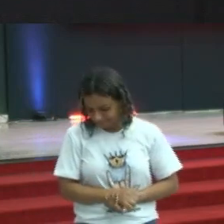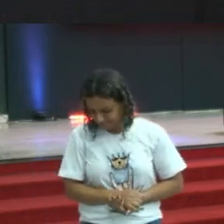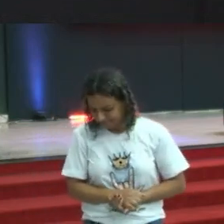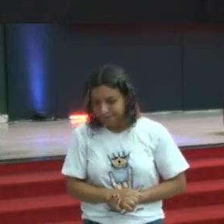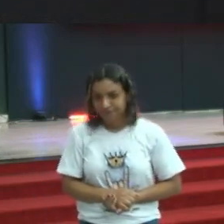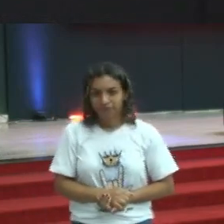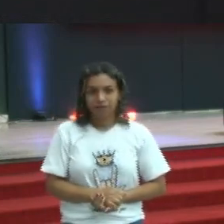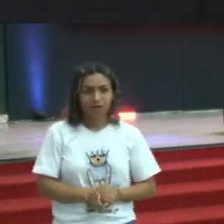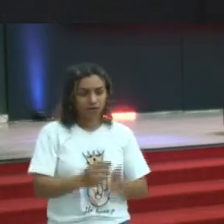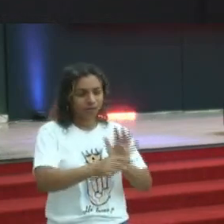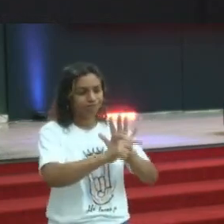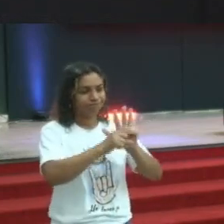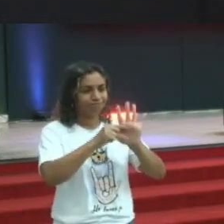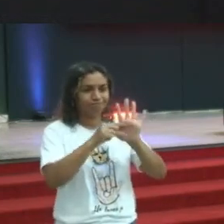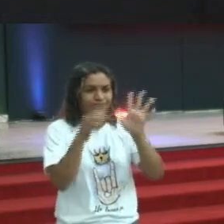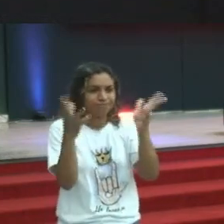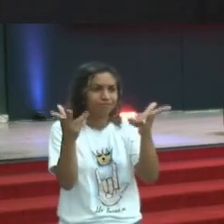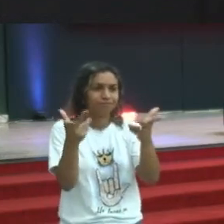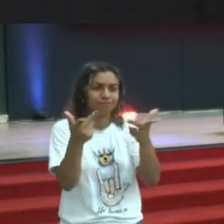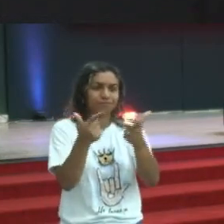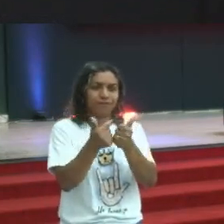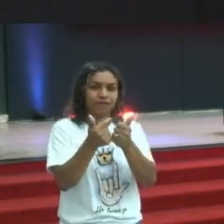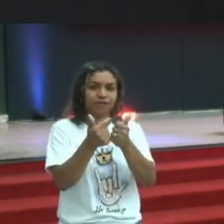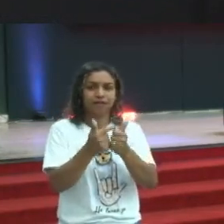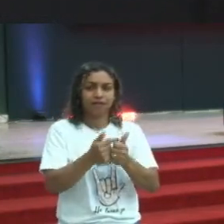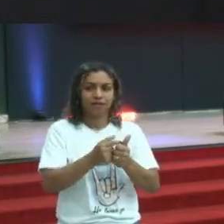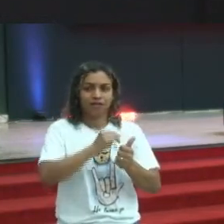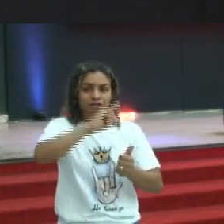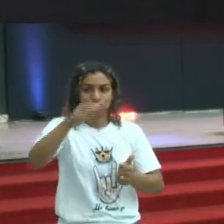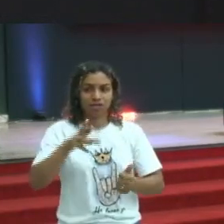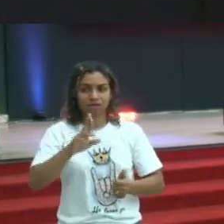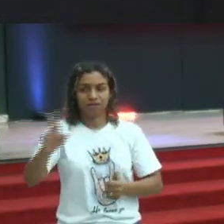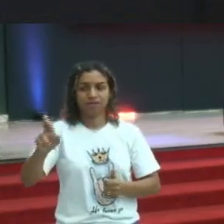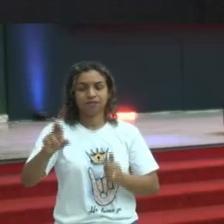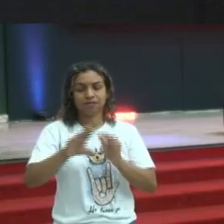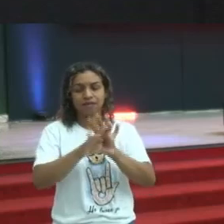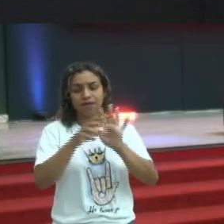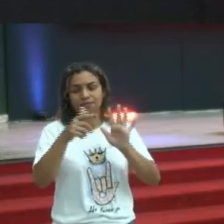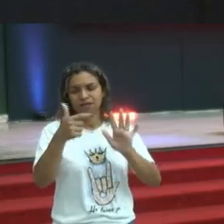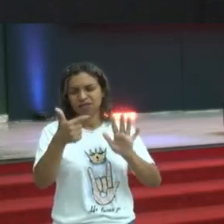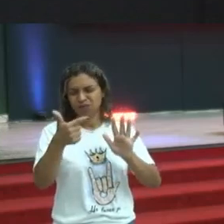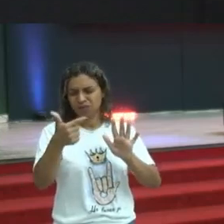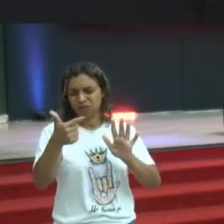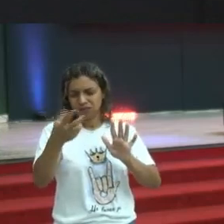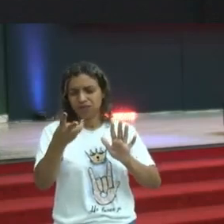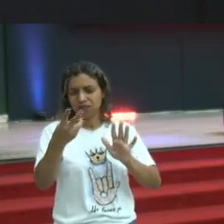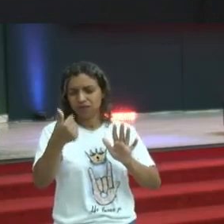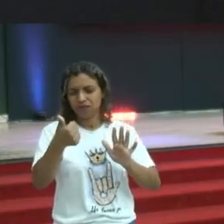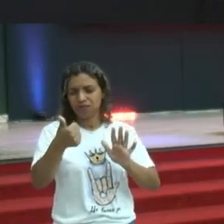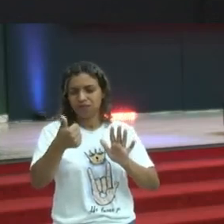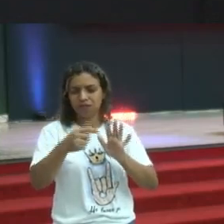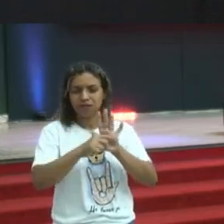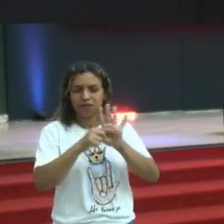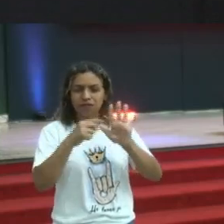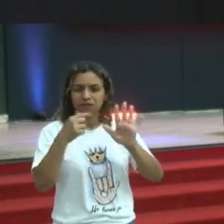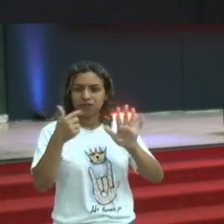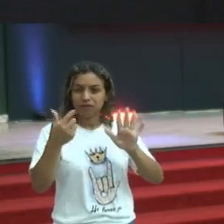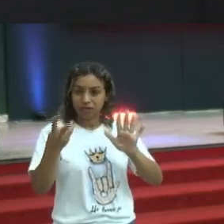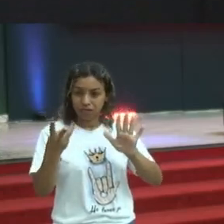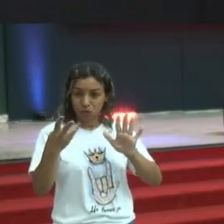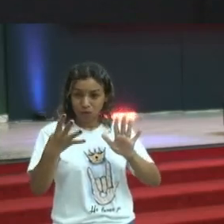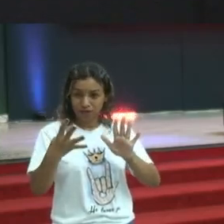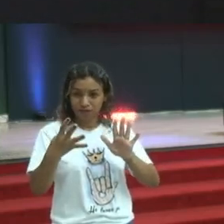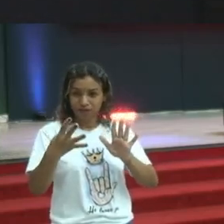Olha que versículo bonito. Jeremias 31:34, a Bíblia diz que Deus decidiu esquecer